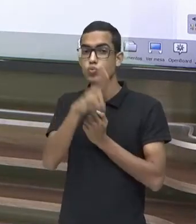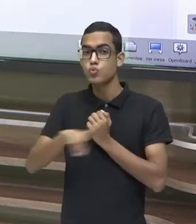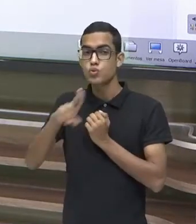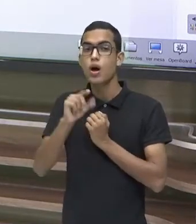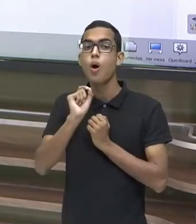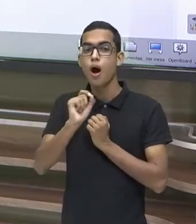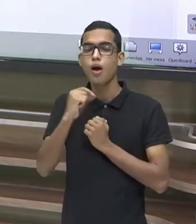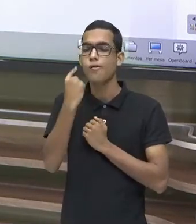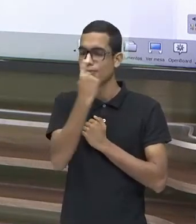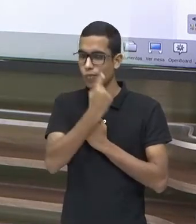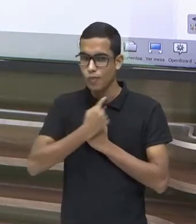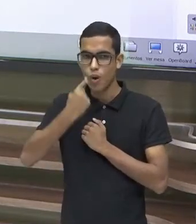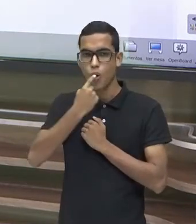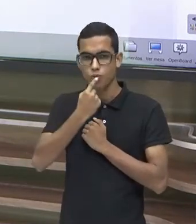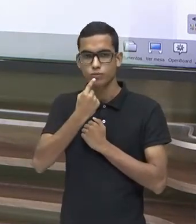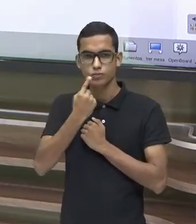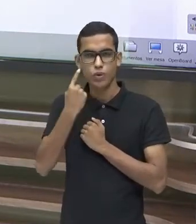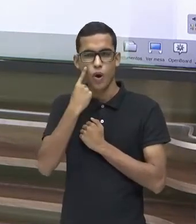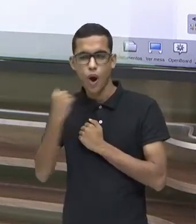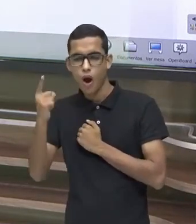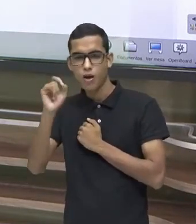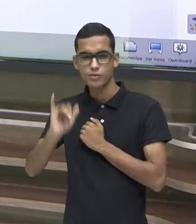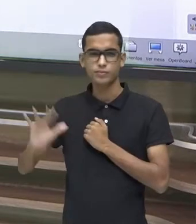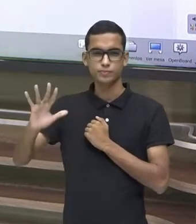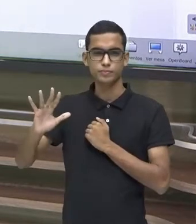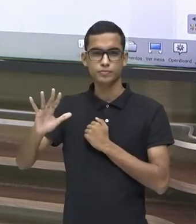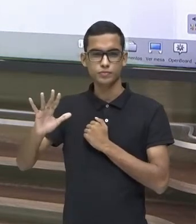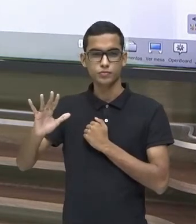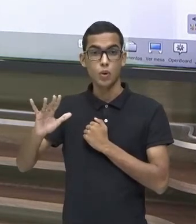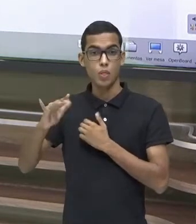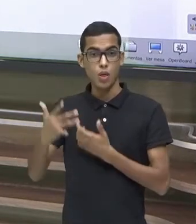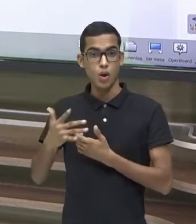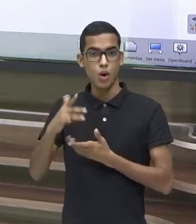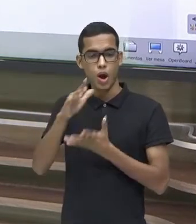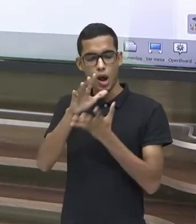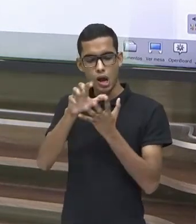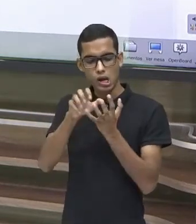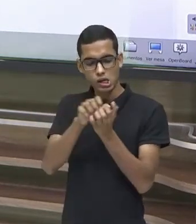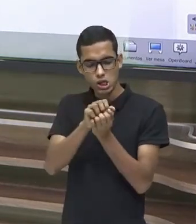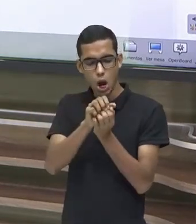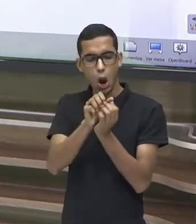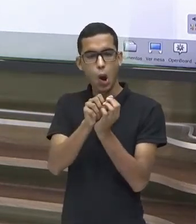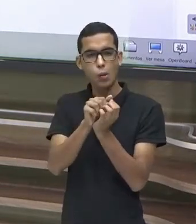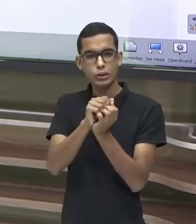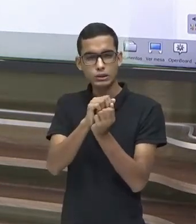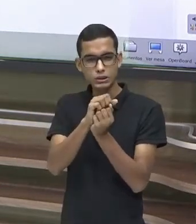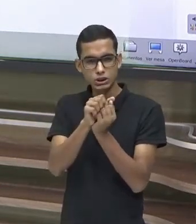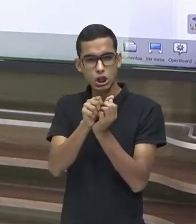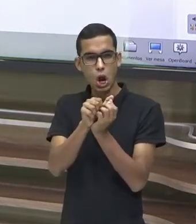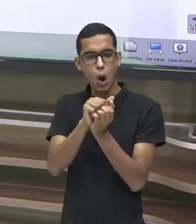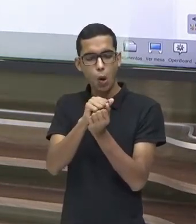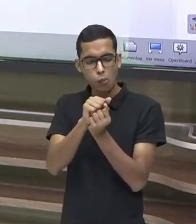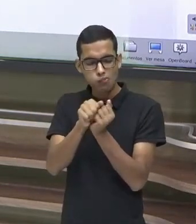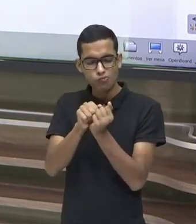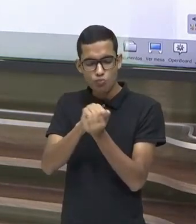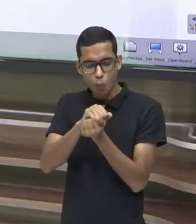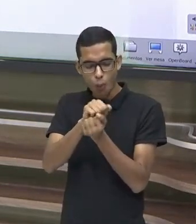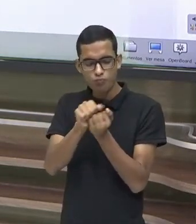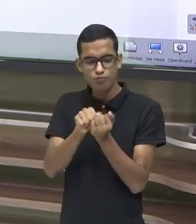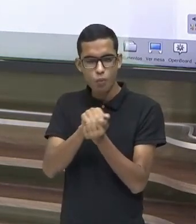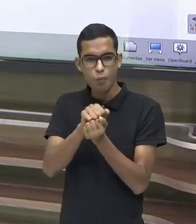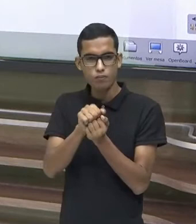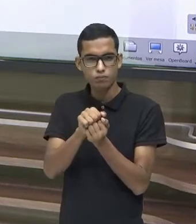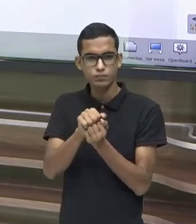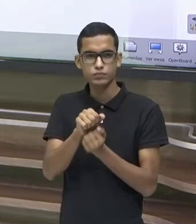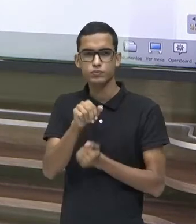alimento, como a gente observou ali na imagem, a gente vai utilizar os dentes para cortar, para triturar, para amassar. A língua,